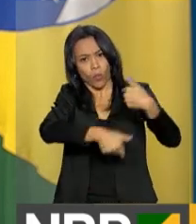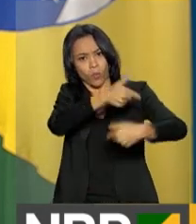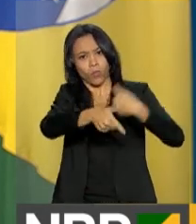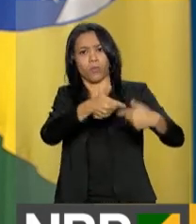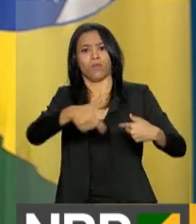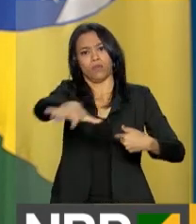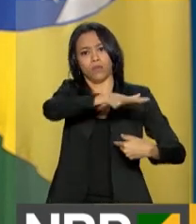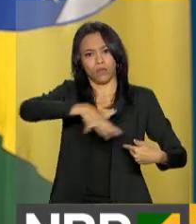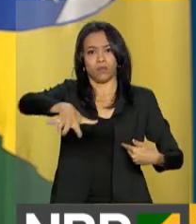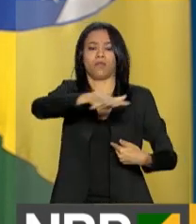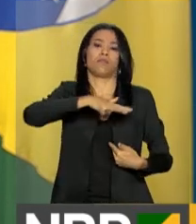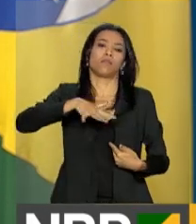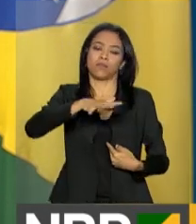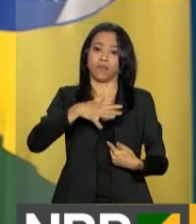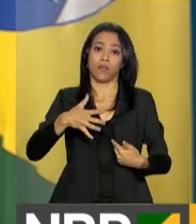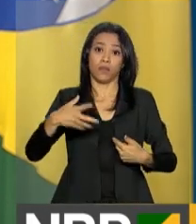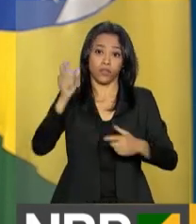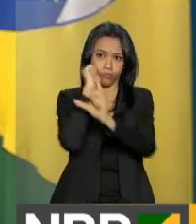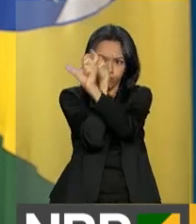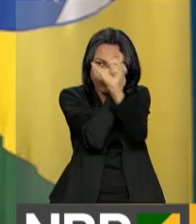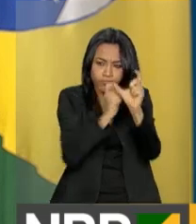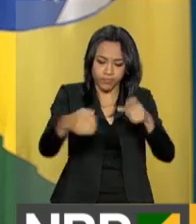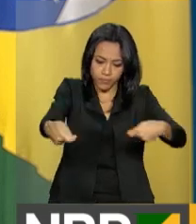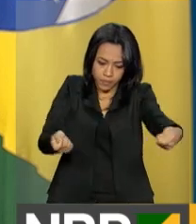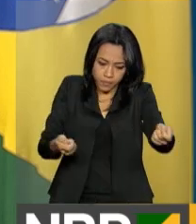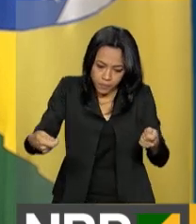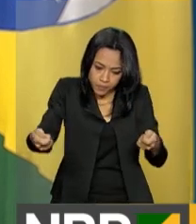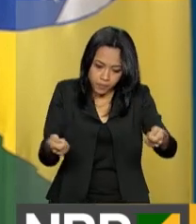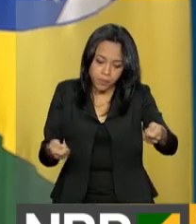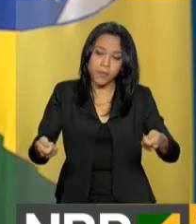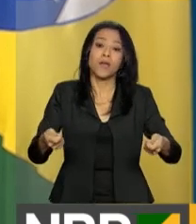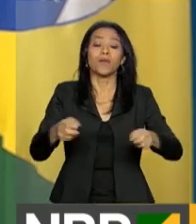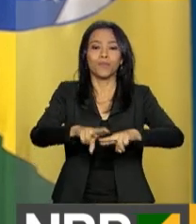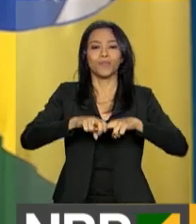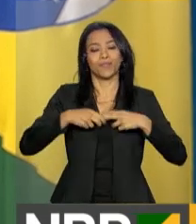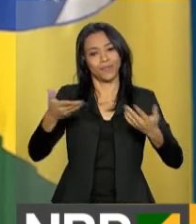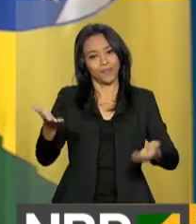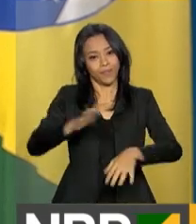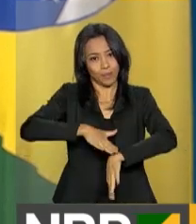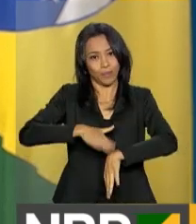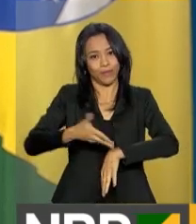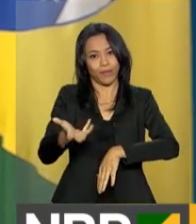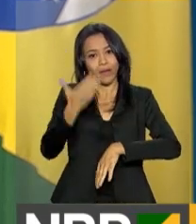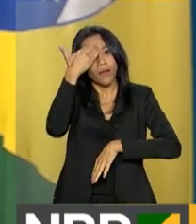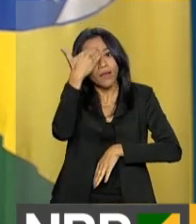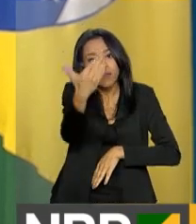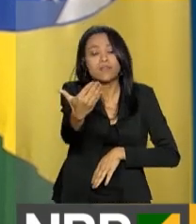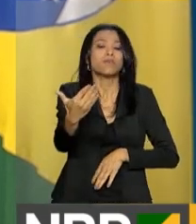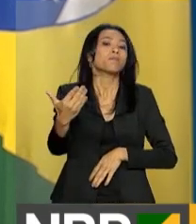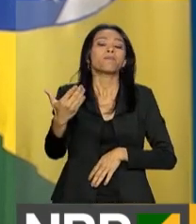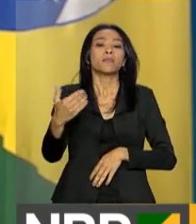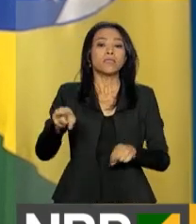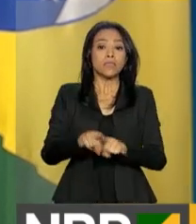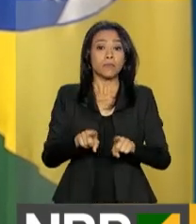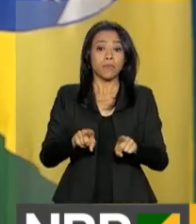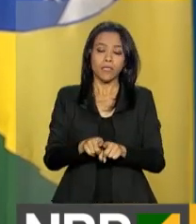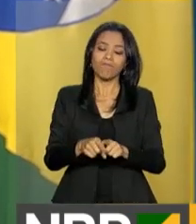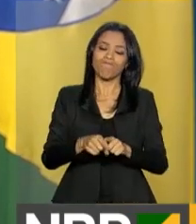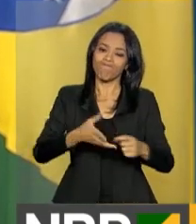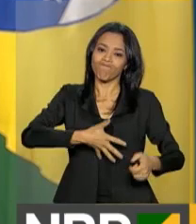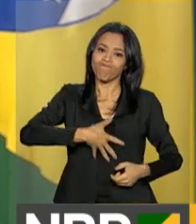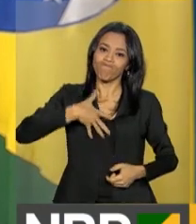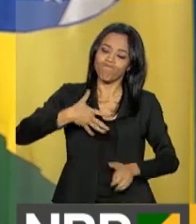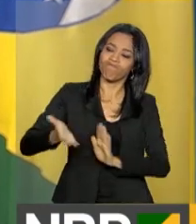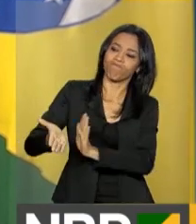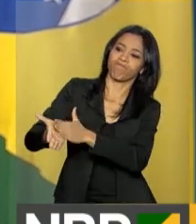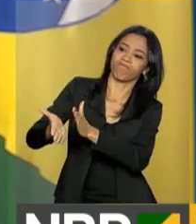portanto neste momento eu quero agradecer e também oferecer o reconhecimento a todos